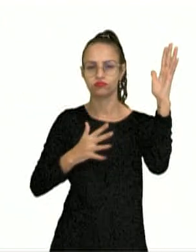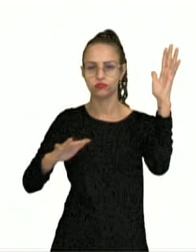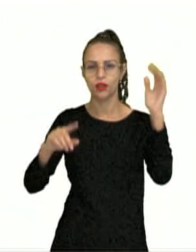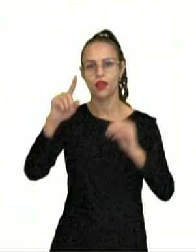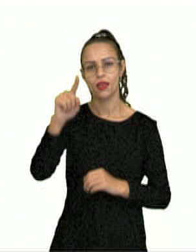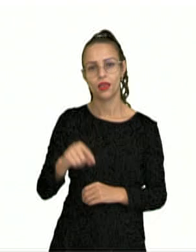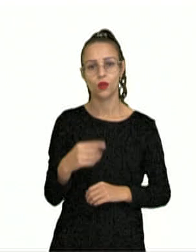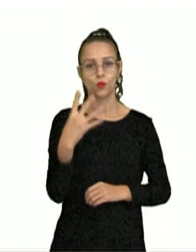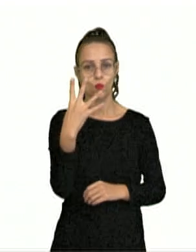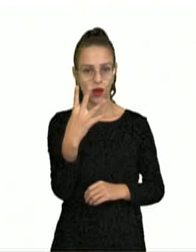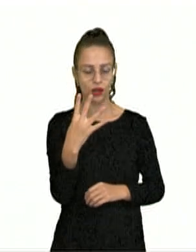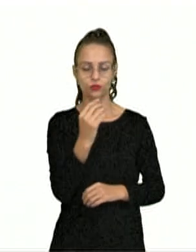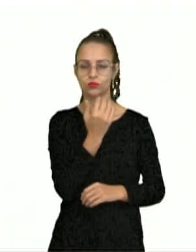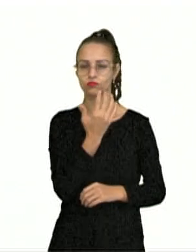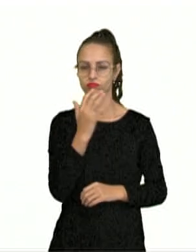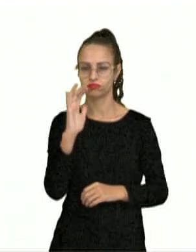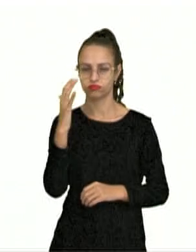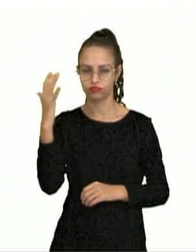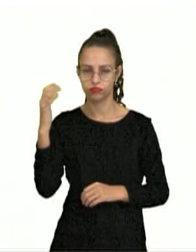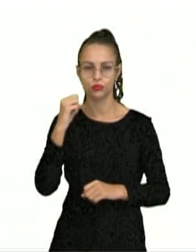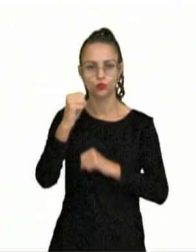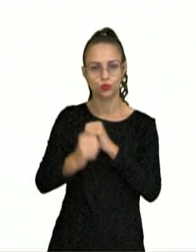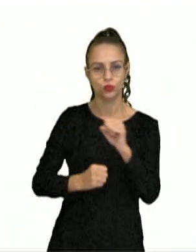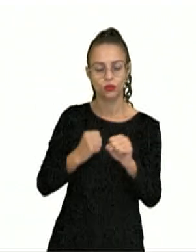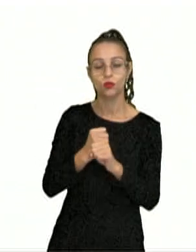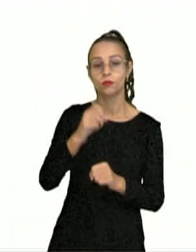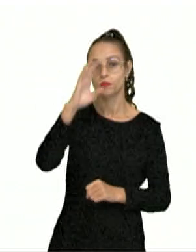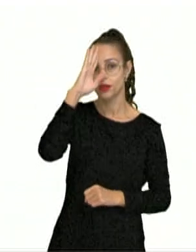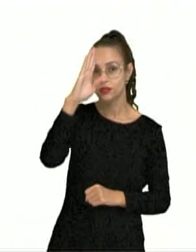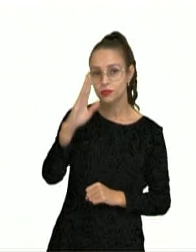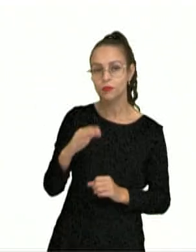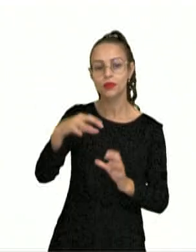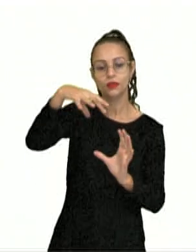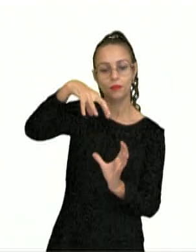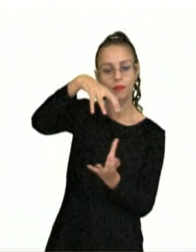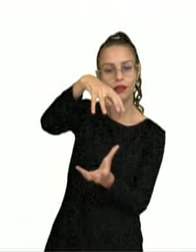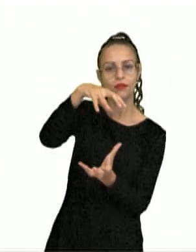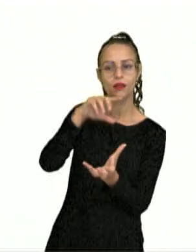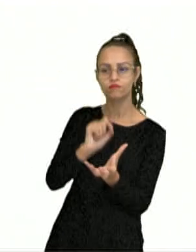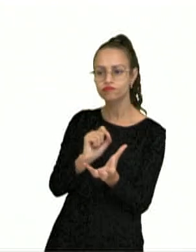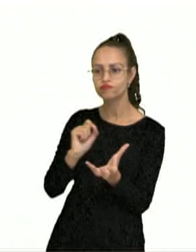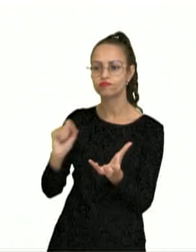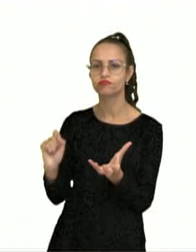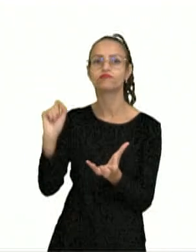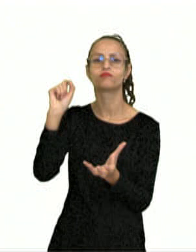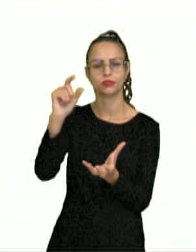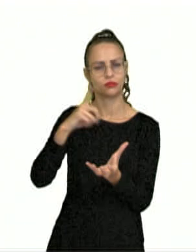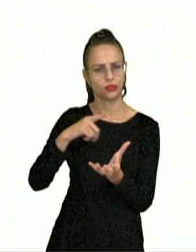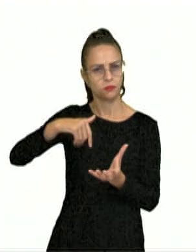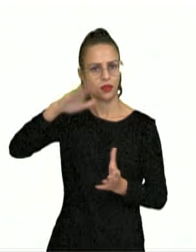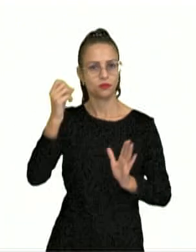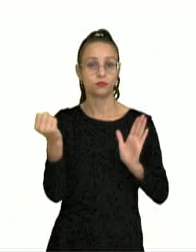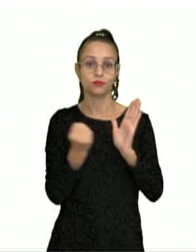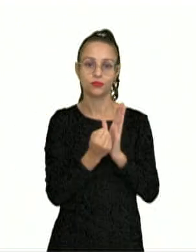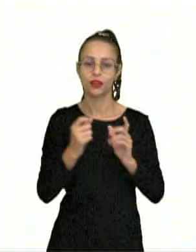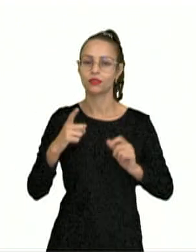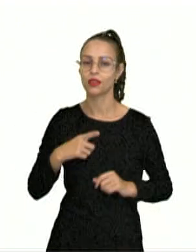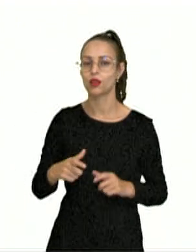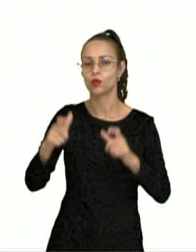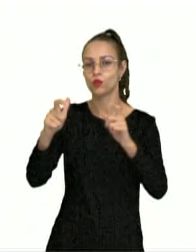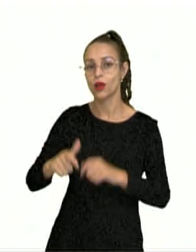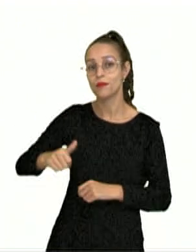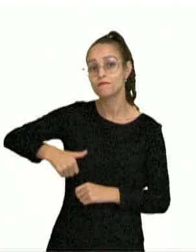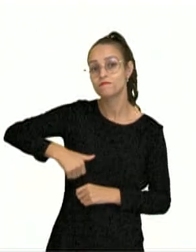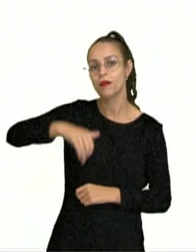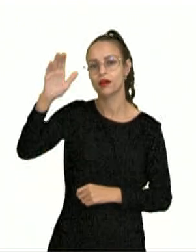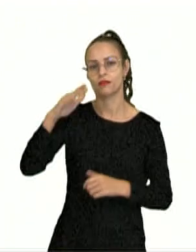ano. Principalmente em algumas áreas do planeta, elas são mais marcadas. Existem áreas mais aquecidas e